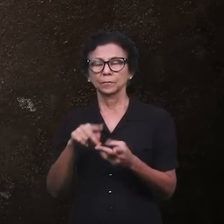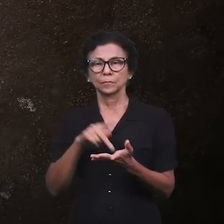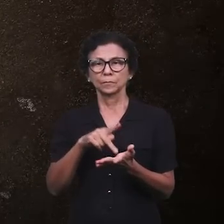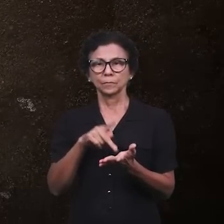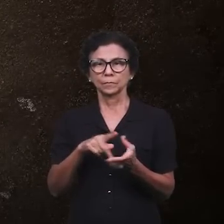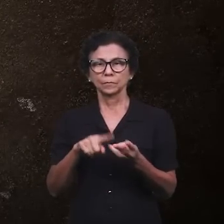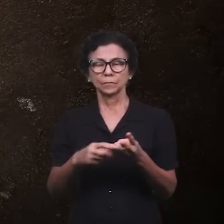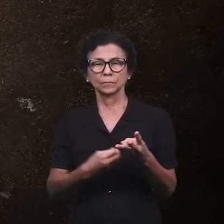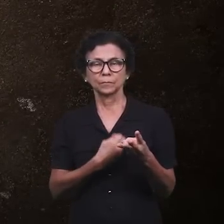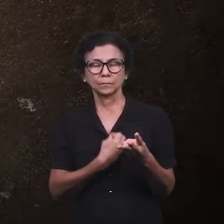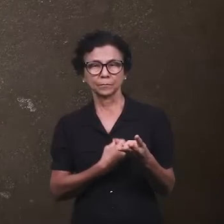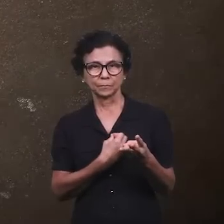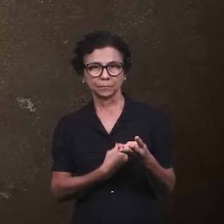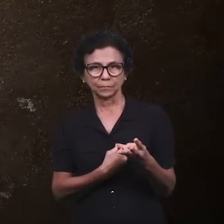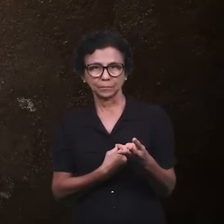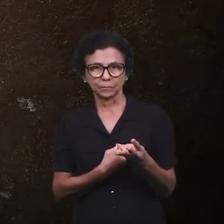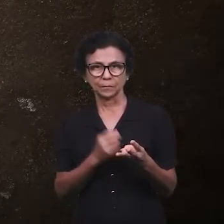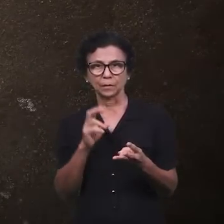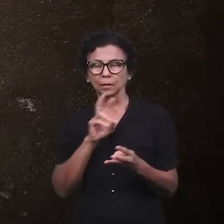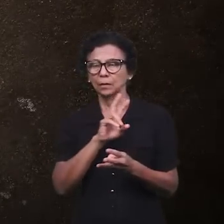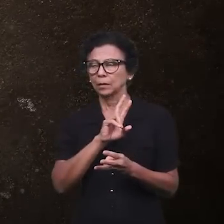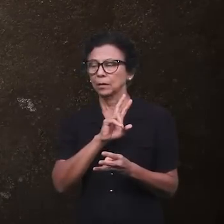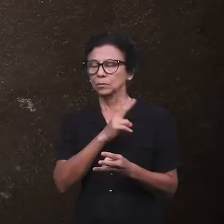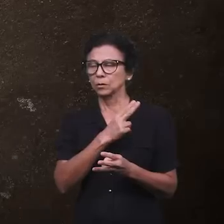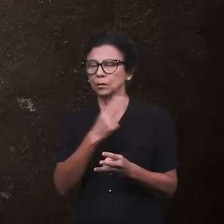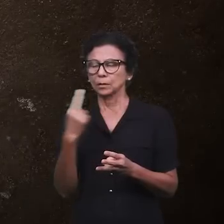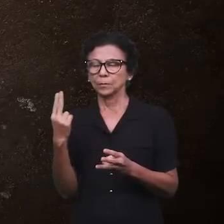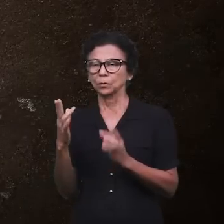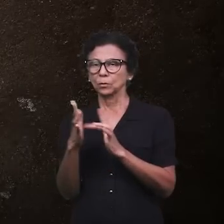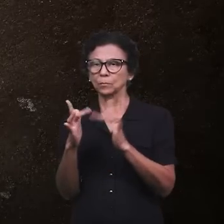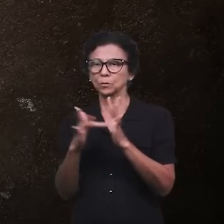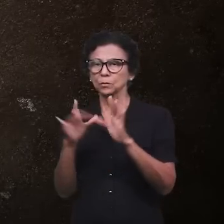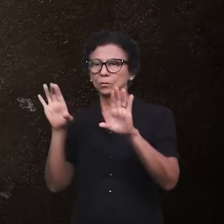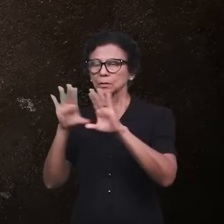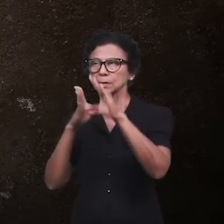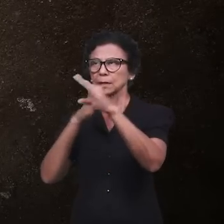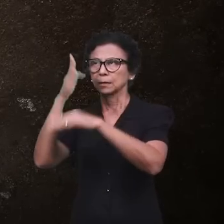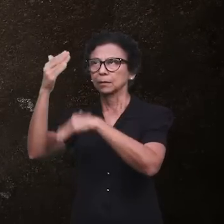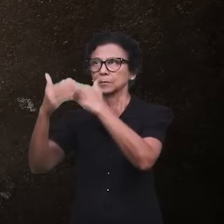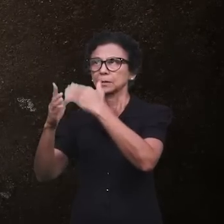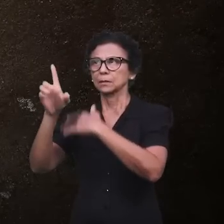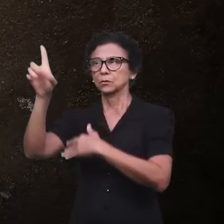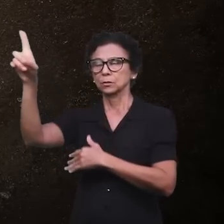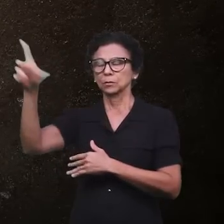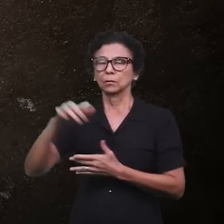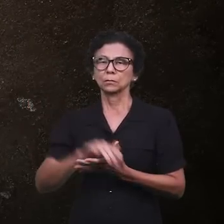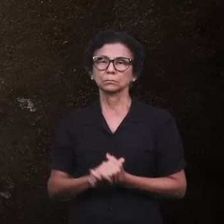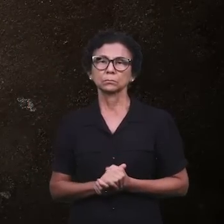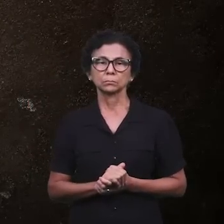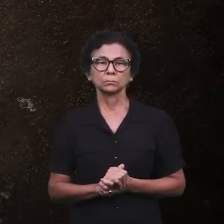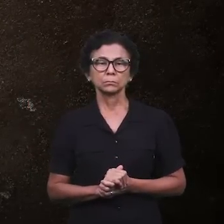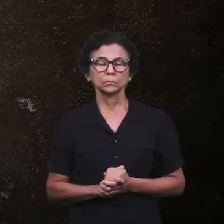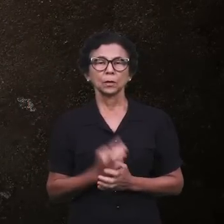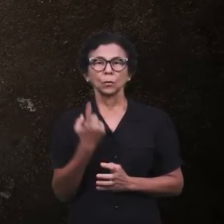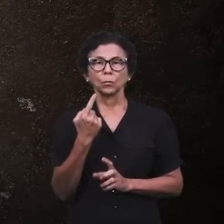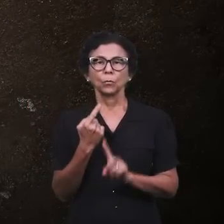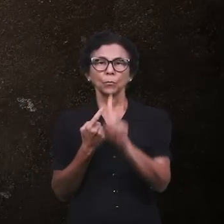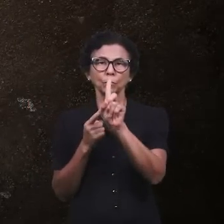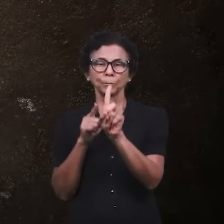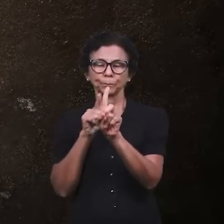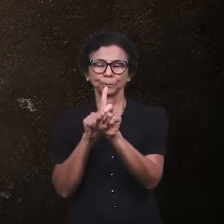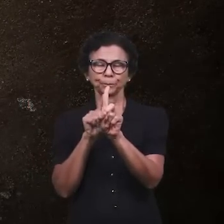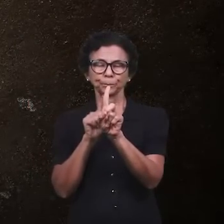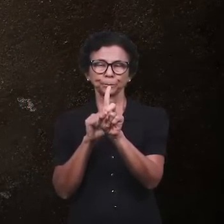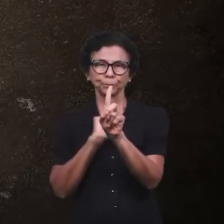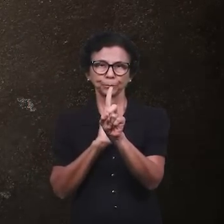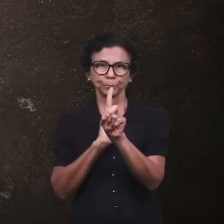Timóteo 2,5, porque há um só Deus, um só mediador entre Deus e os homens, Jesus